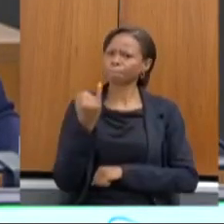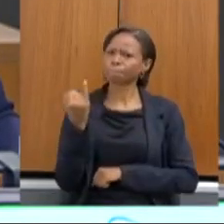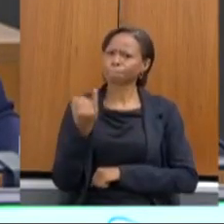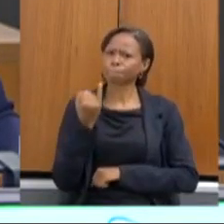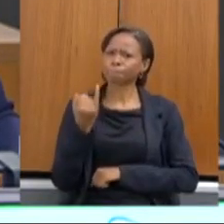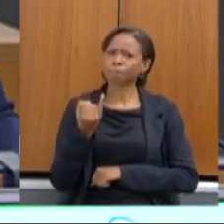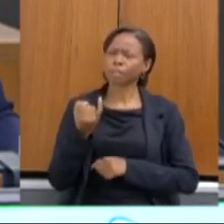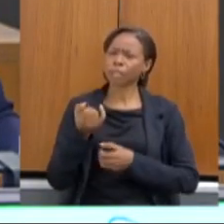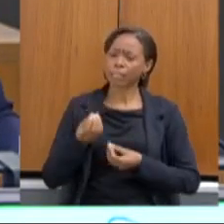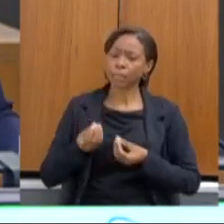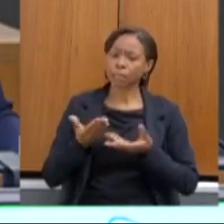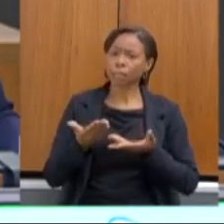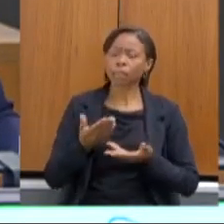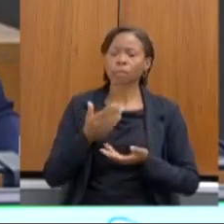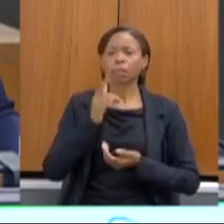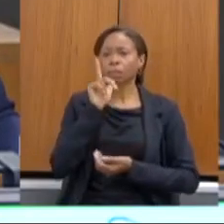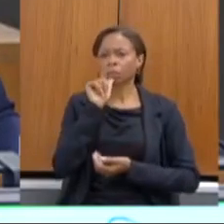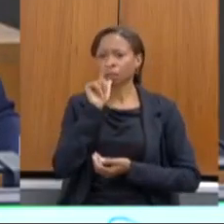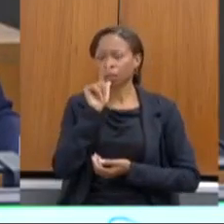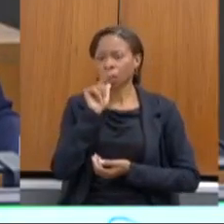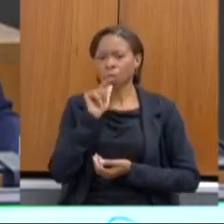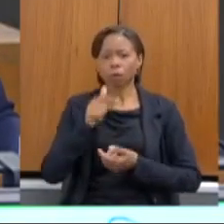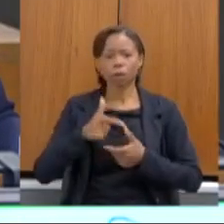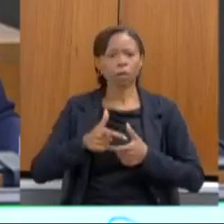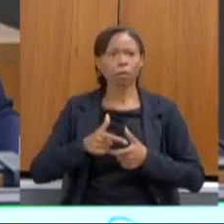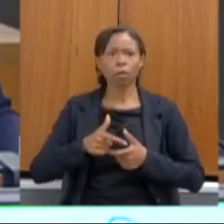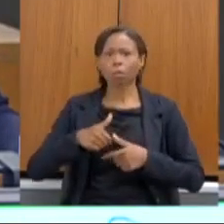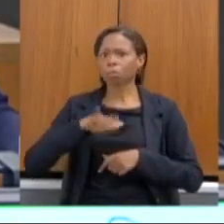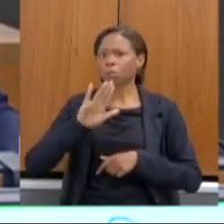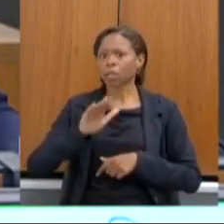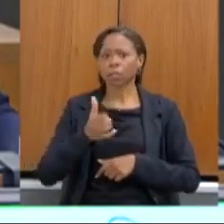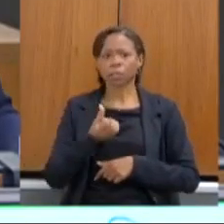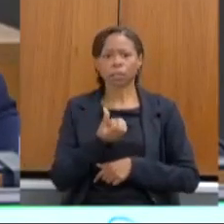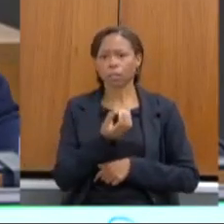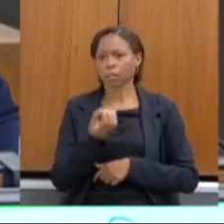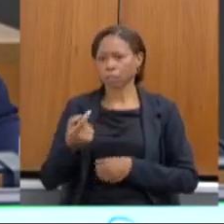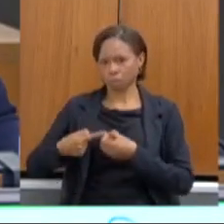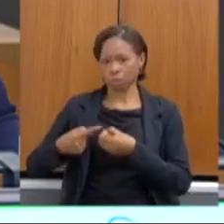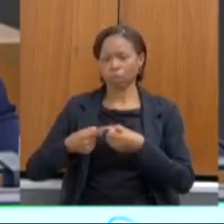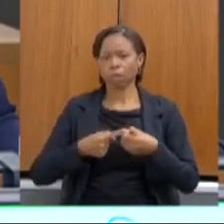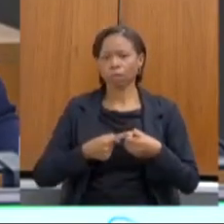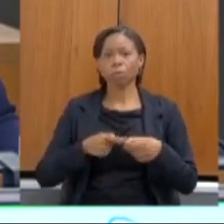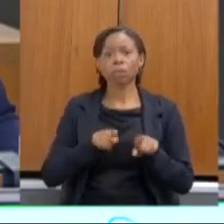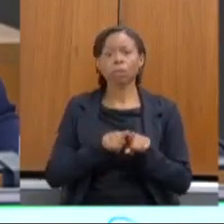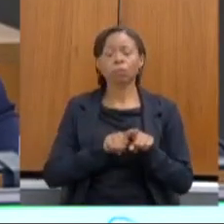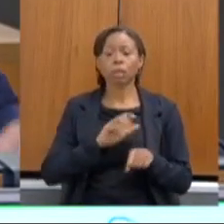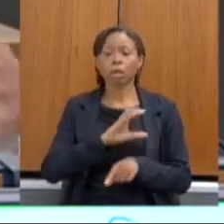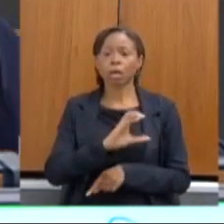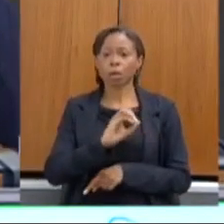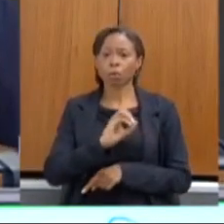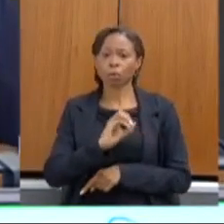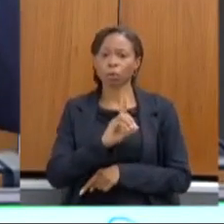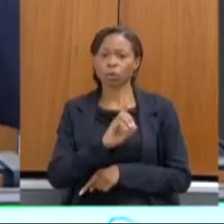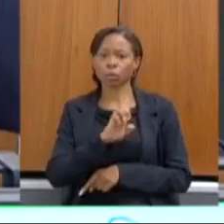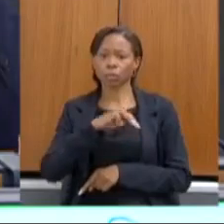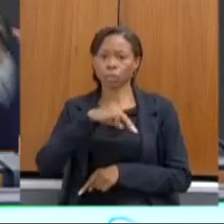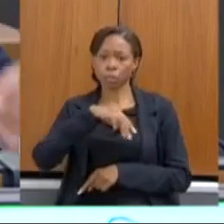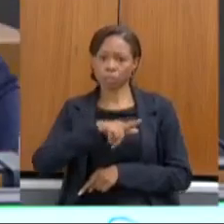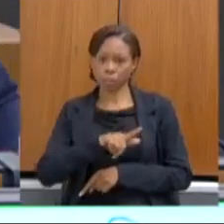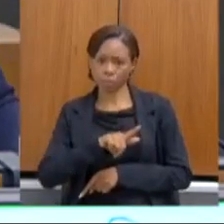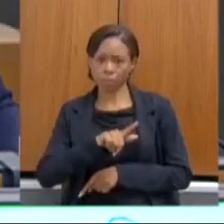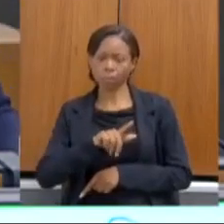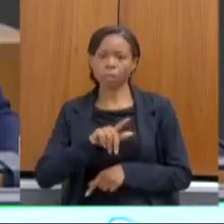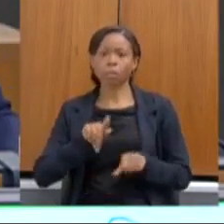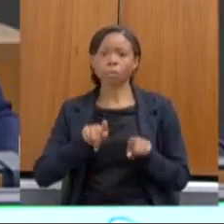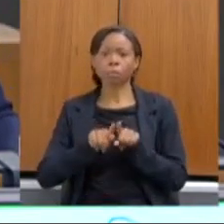o a água imagem 600 municípios a codemge e à codemig né na exploração